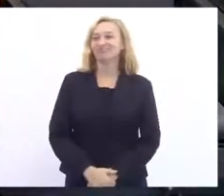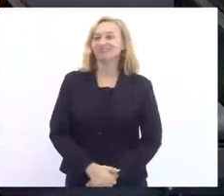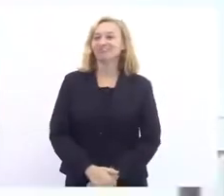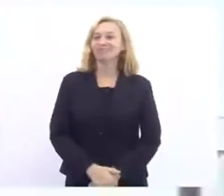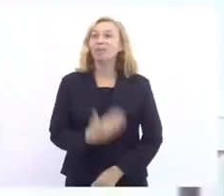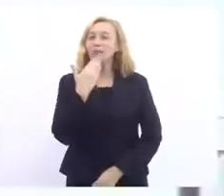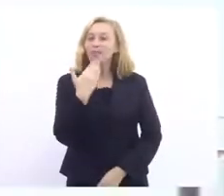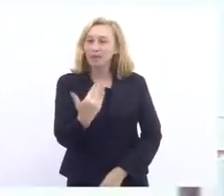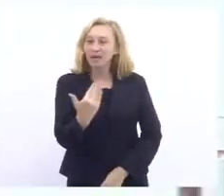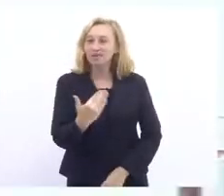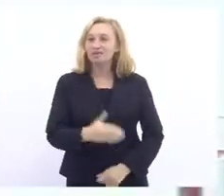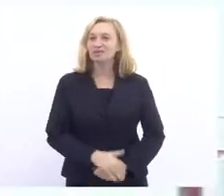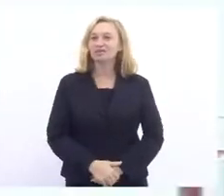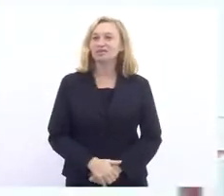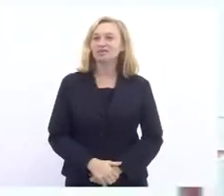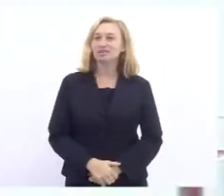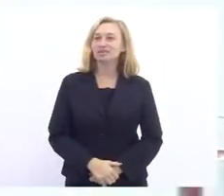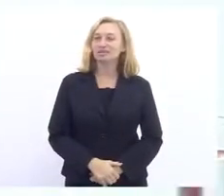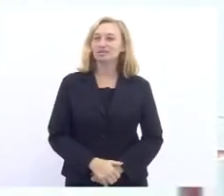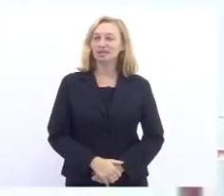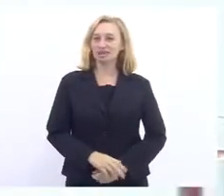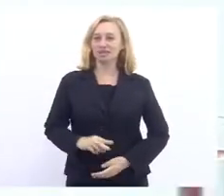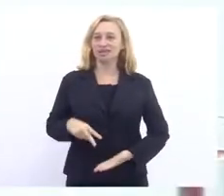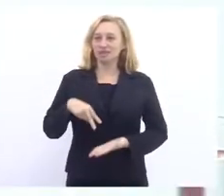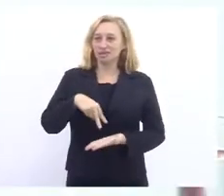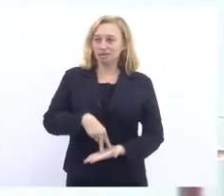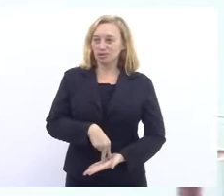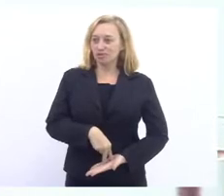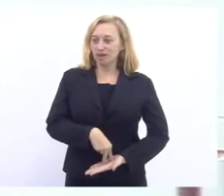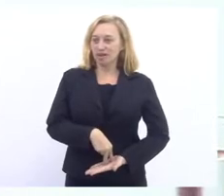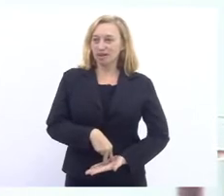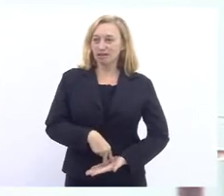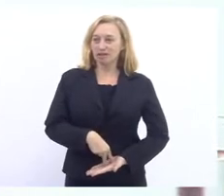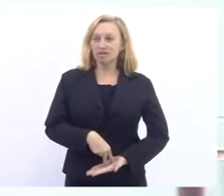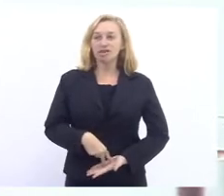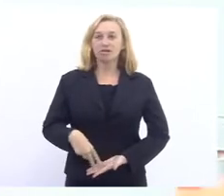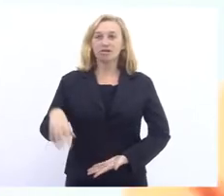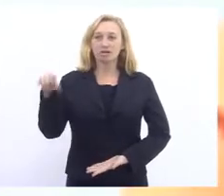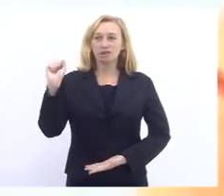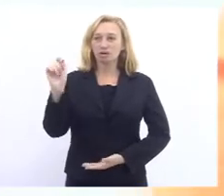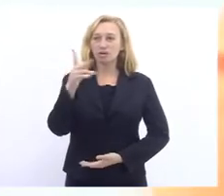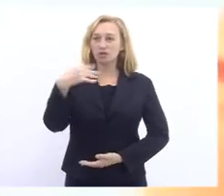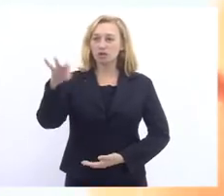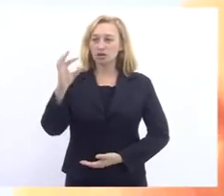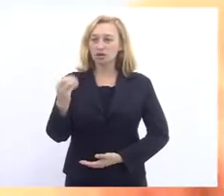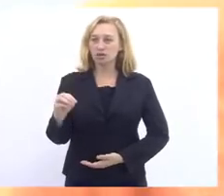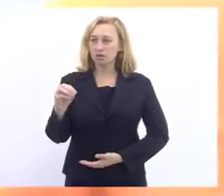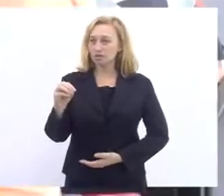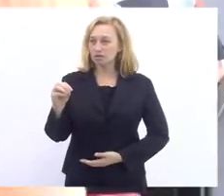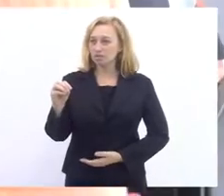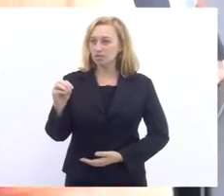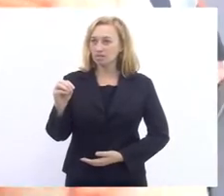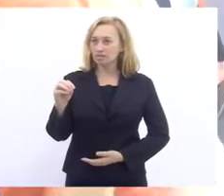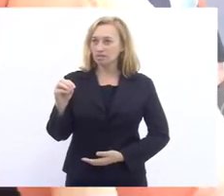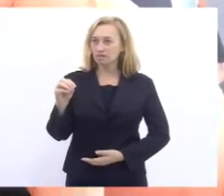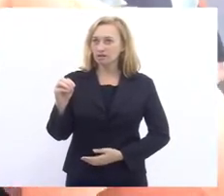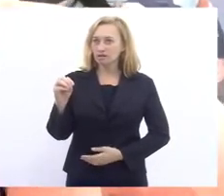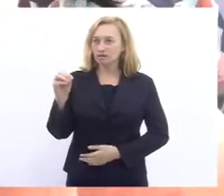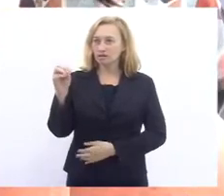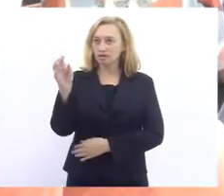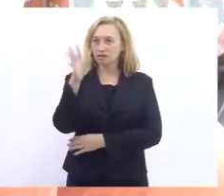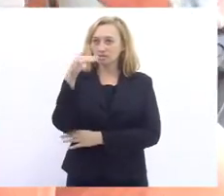e eu peço que ficamos de pé para ouvir o hino da República Federativa do Brasil